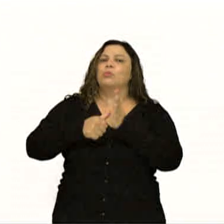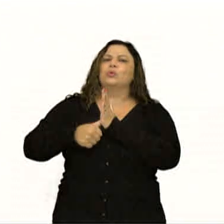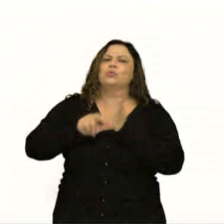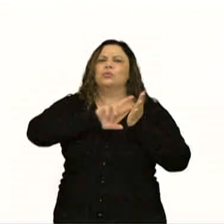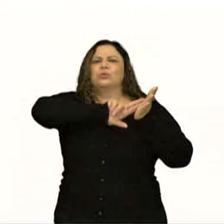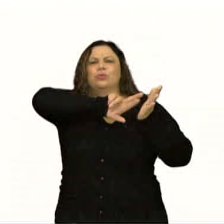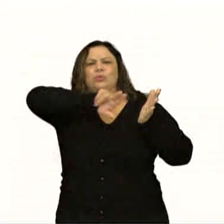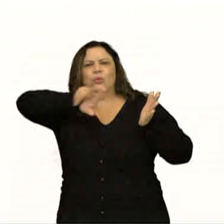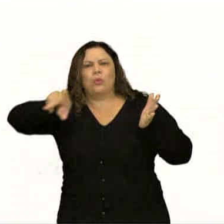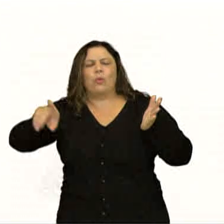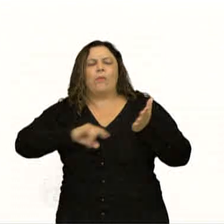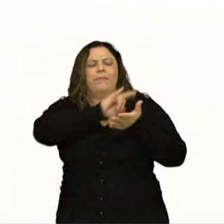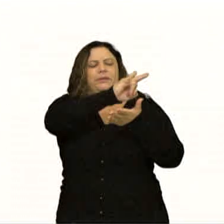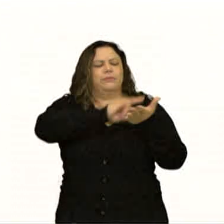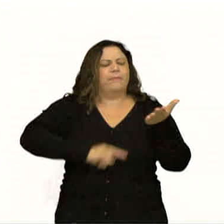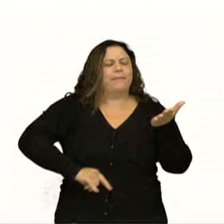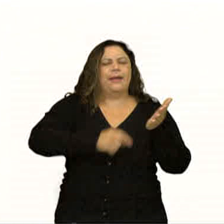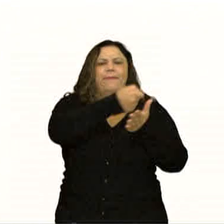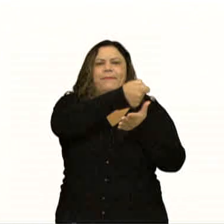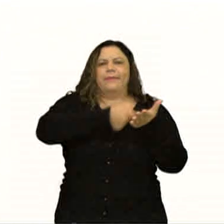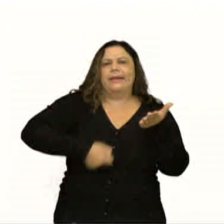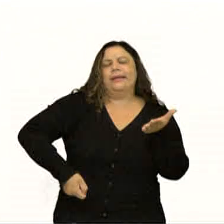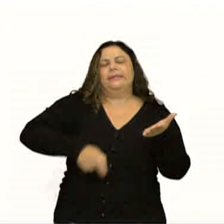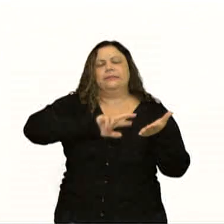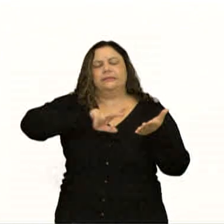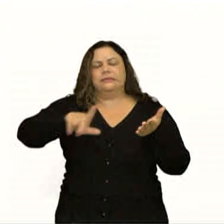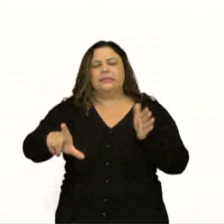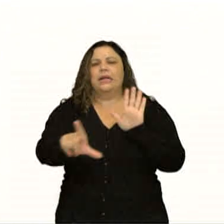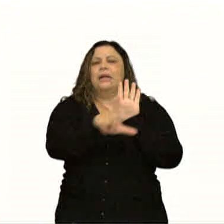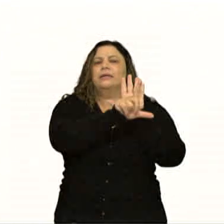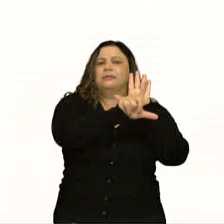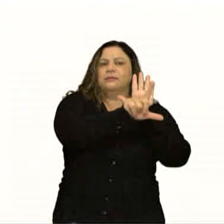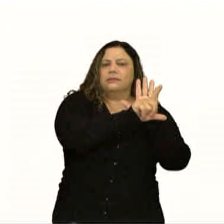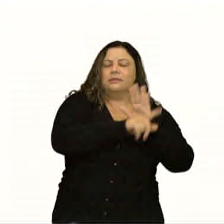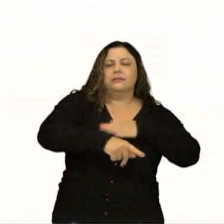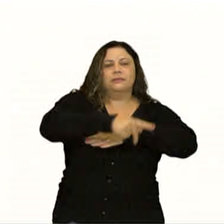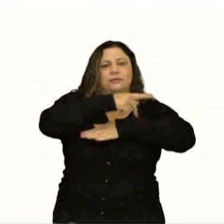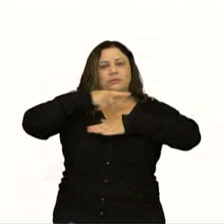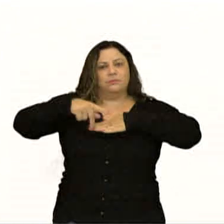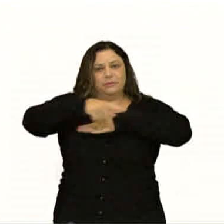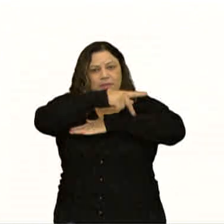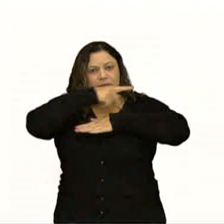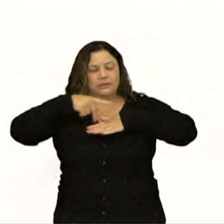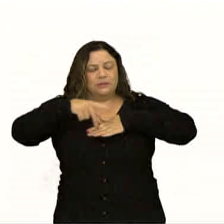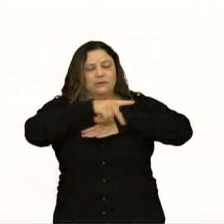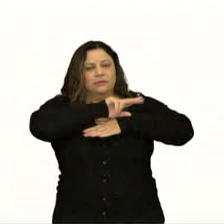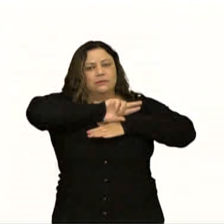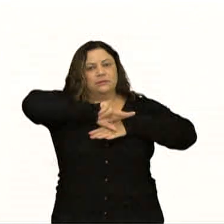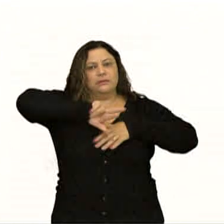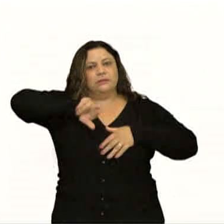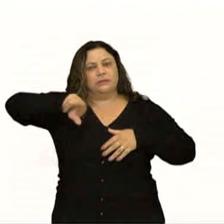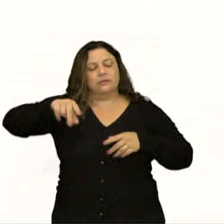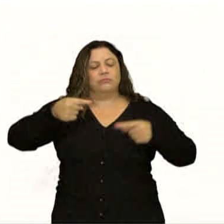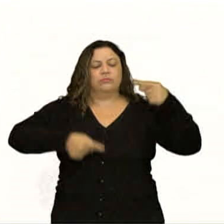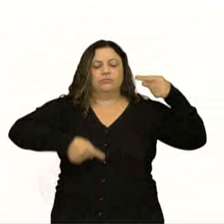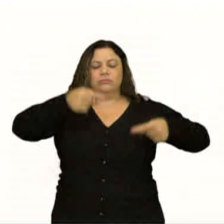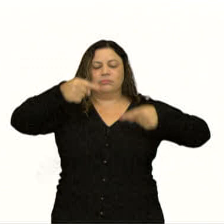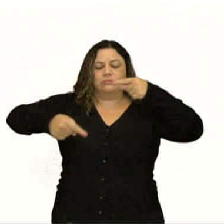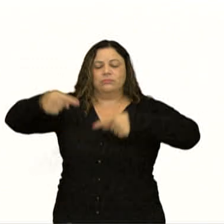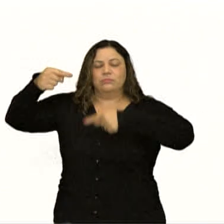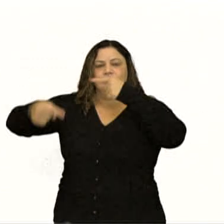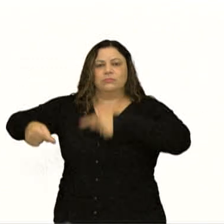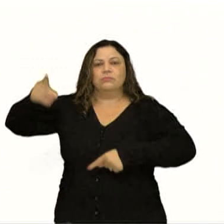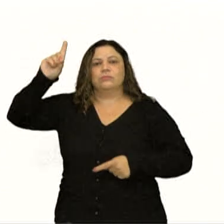documentos no mundo inteiro, principalmente legislações de países que vai falar e que vão discutir os direitos